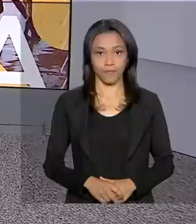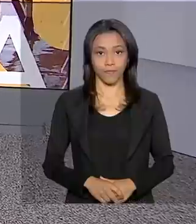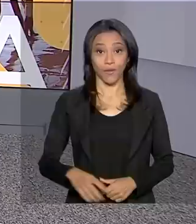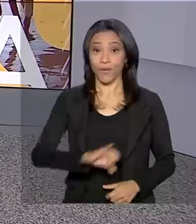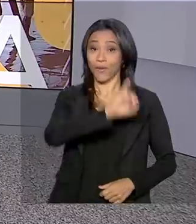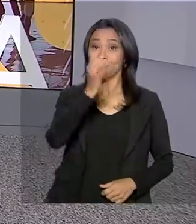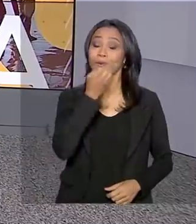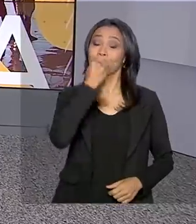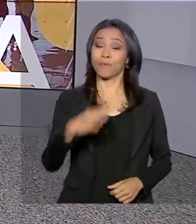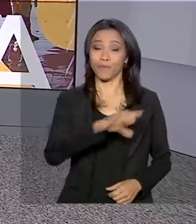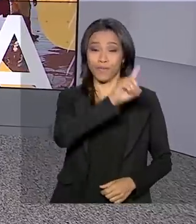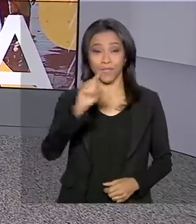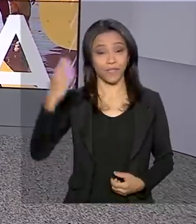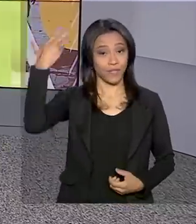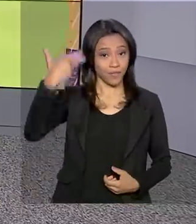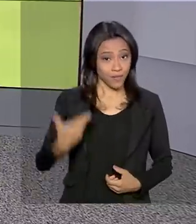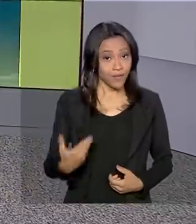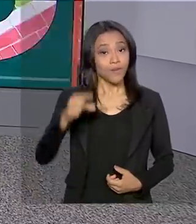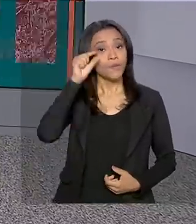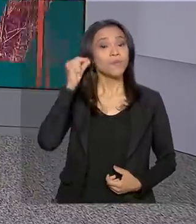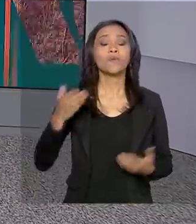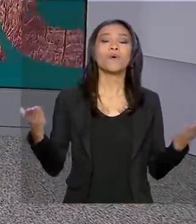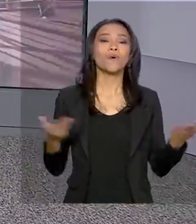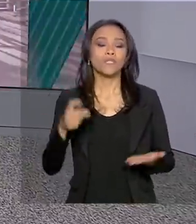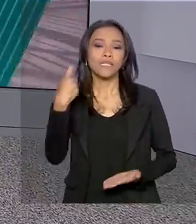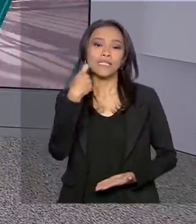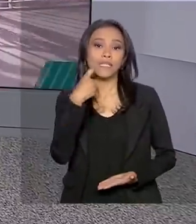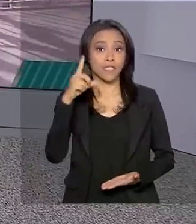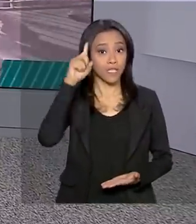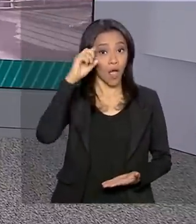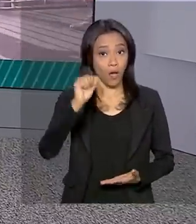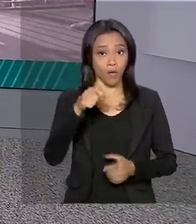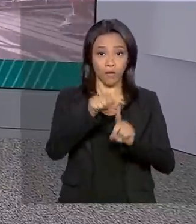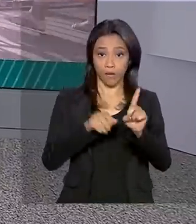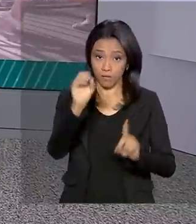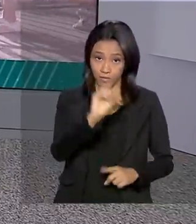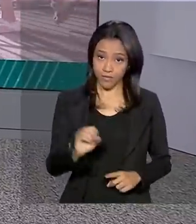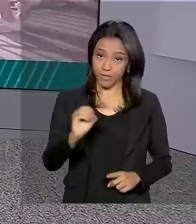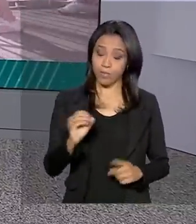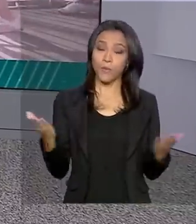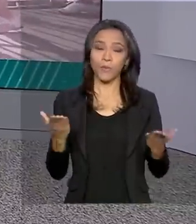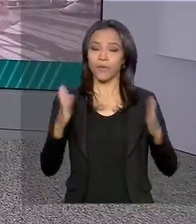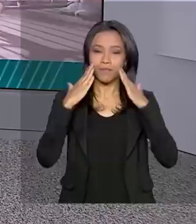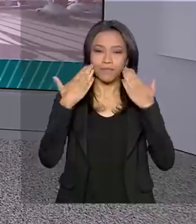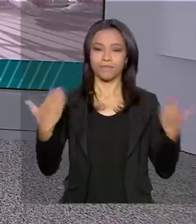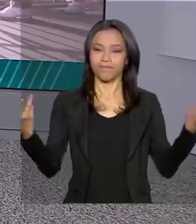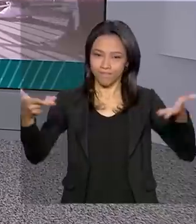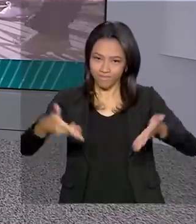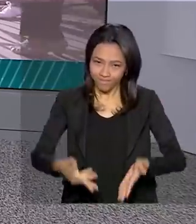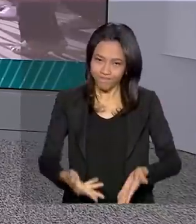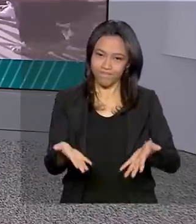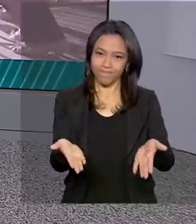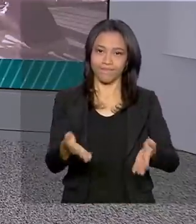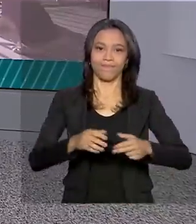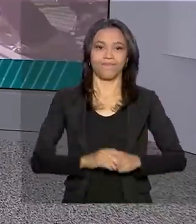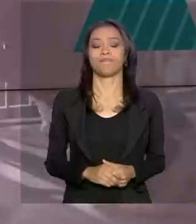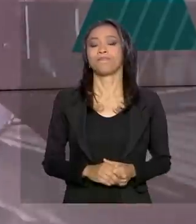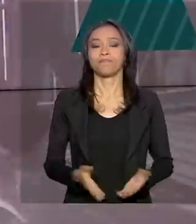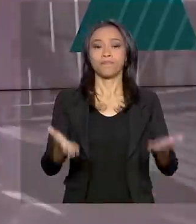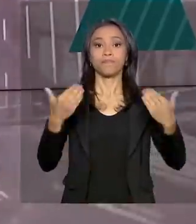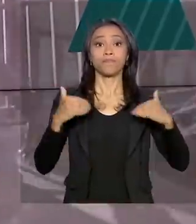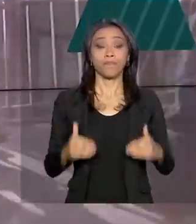Olá, bom dia para você. Eu sou Renata Corsini. Hoje é sexta-feira, 11 de outubro. Veja agora os destaques desta edição do Brasil em